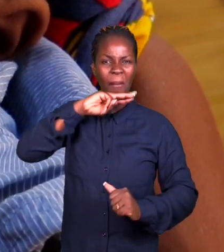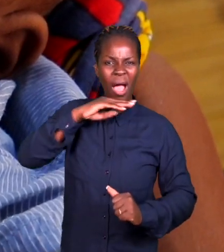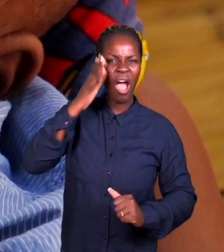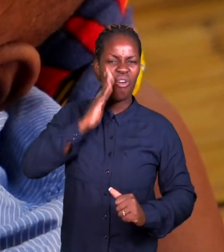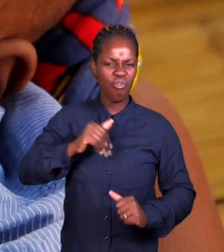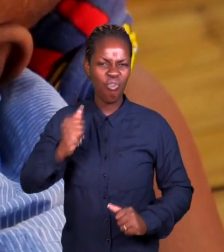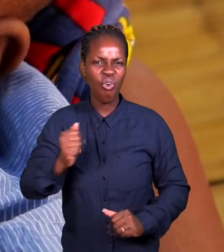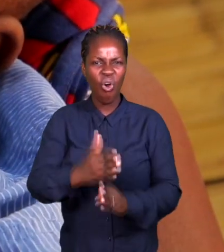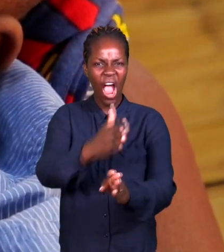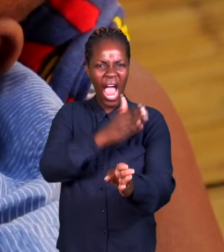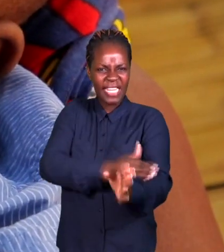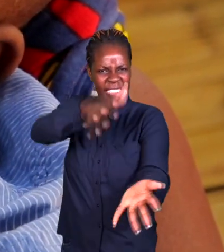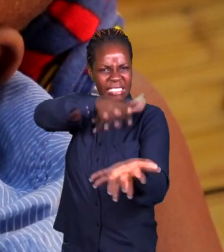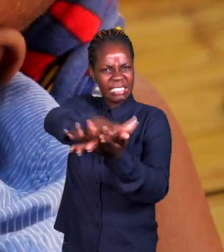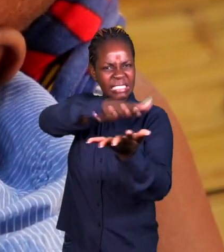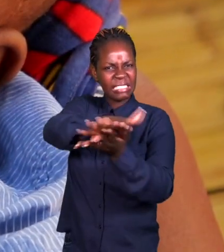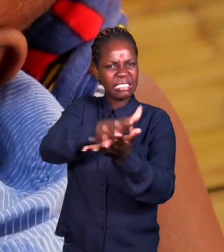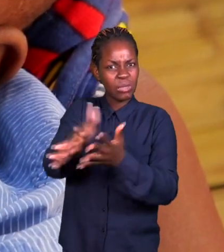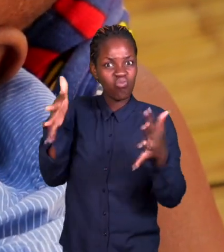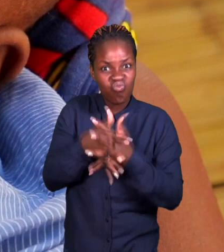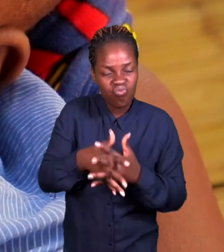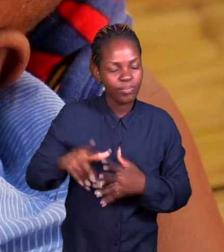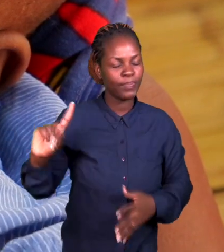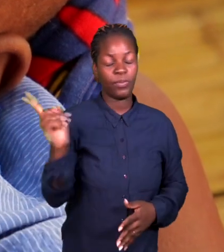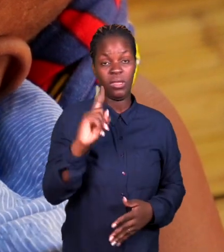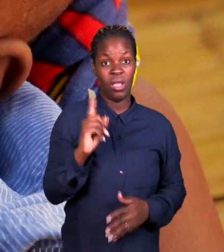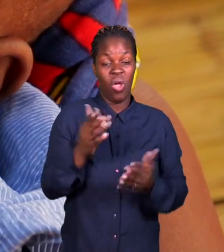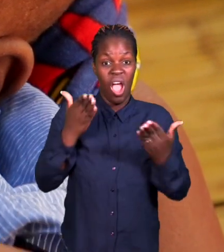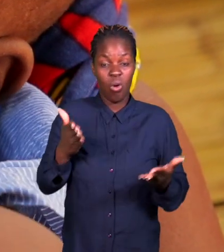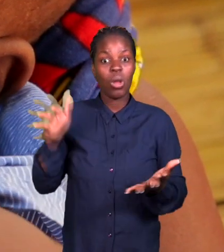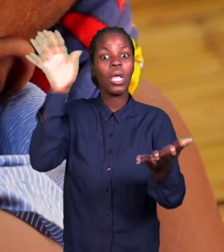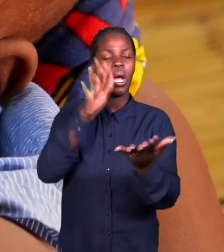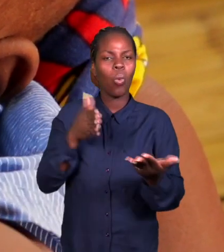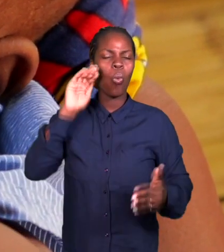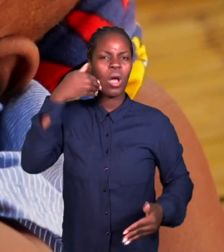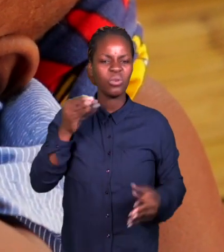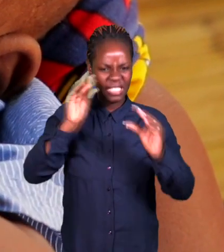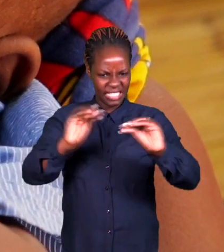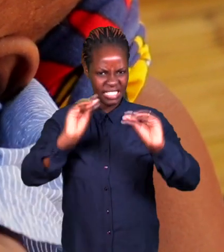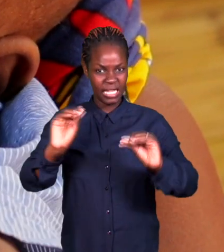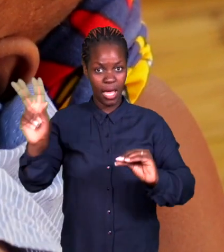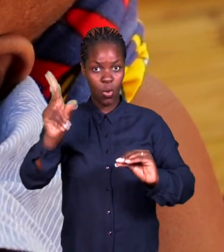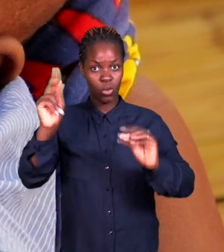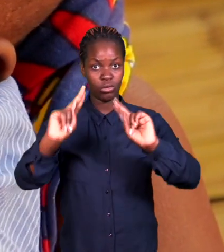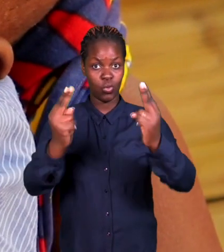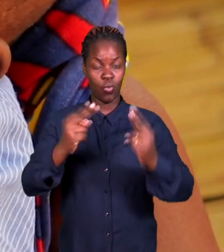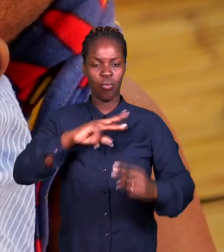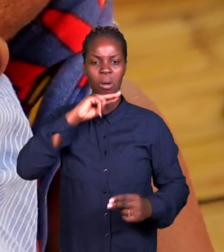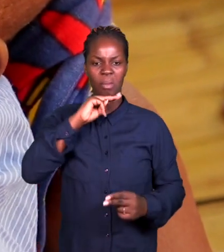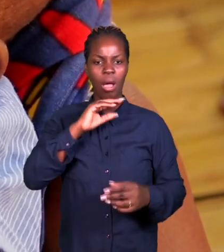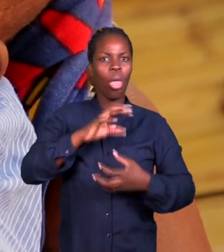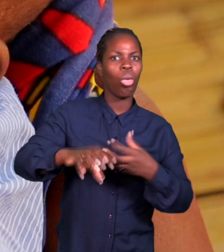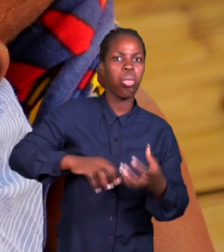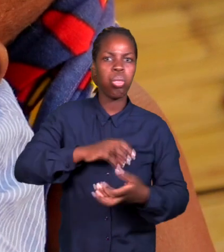infelizmente não tiveram a orientação adequada sobre o assunto, deixam algumas mulheres inseguras e podem atrapalhar esse momento